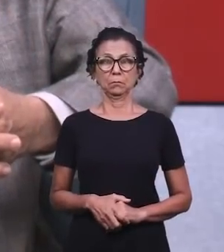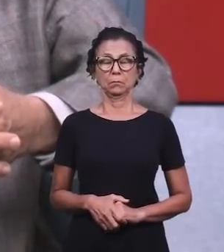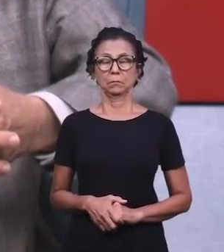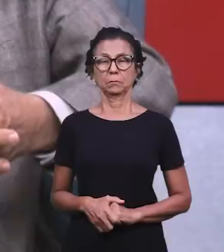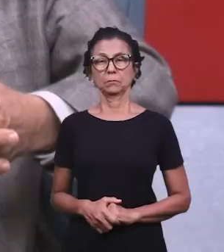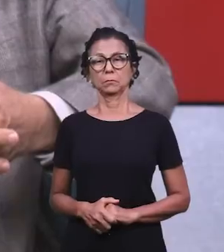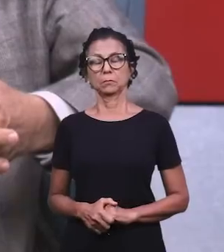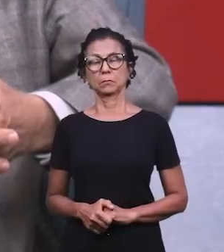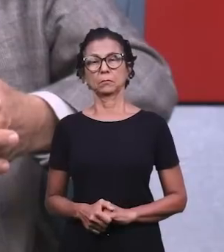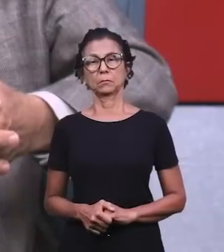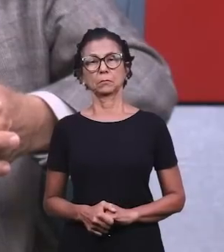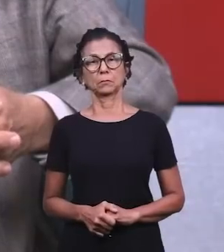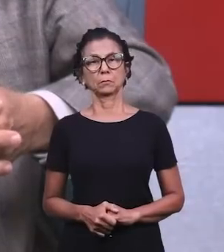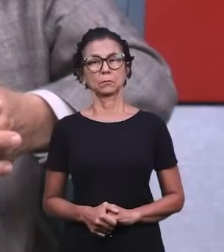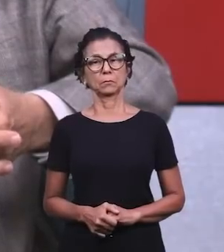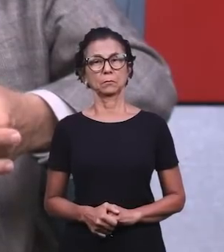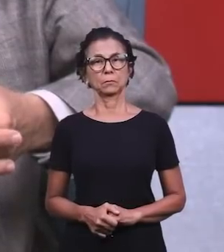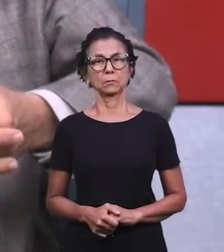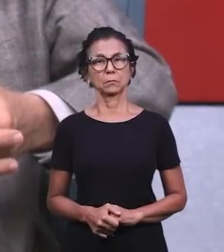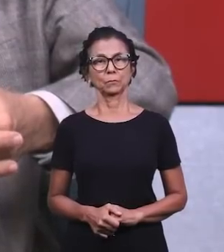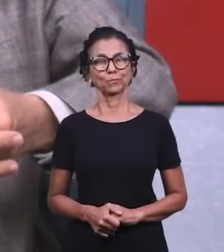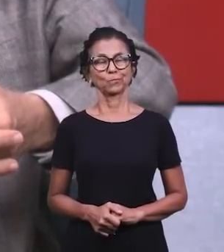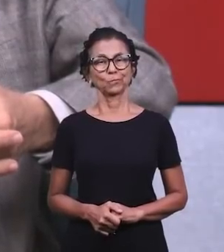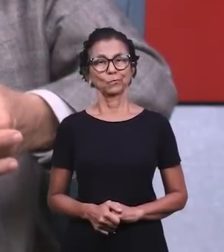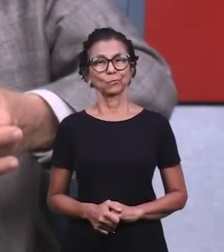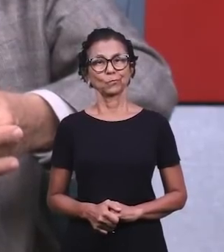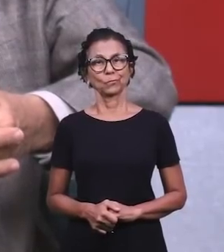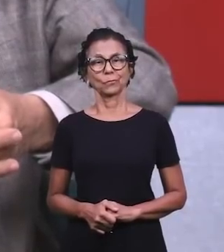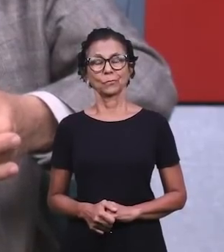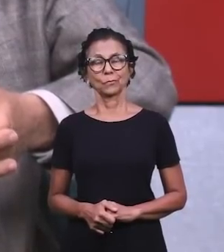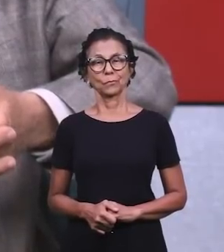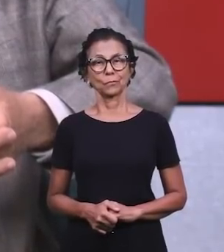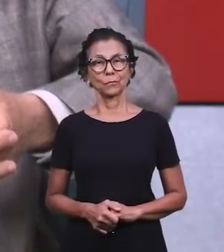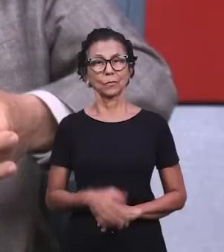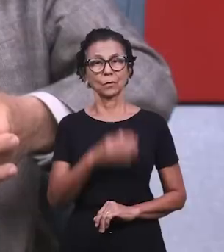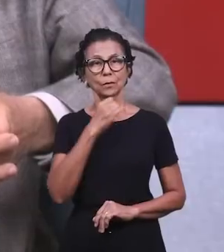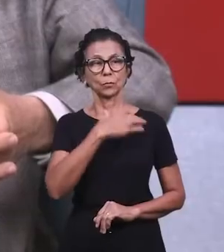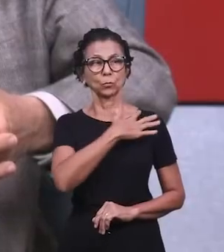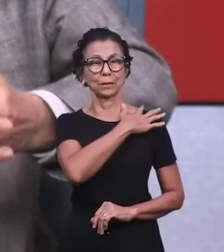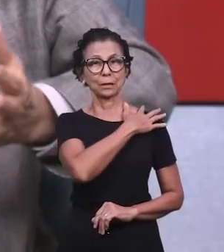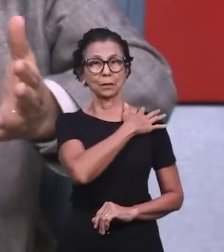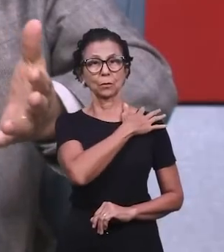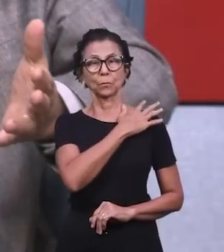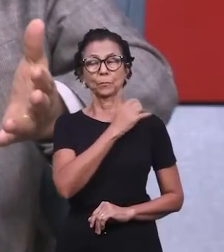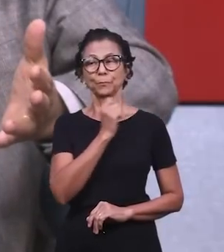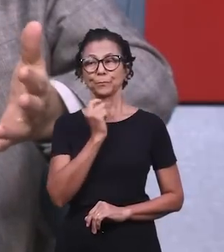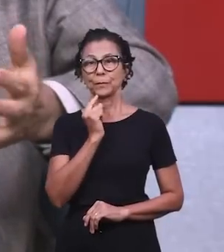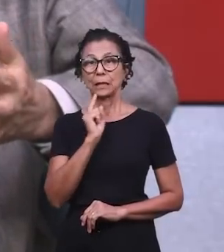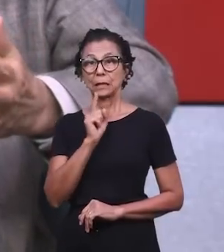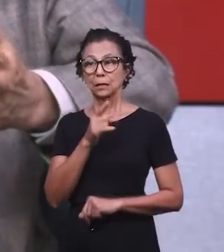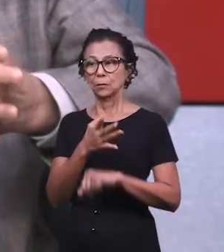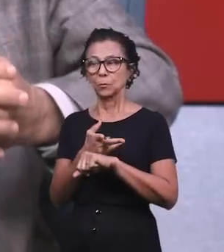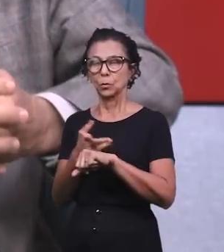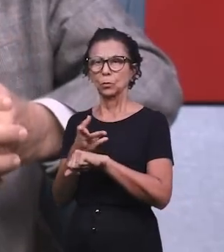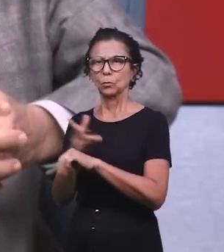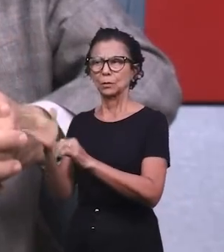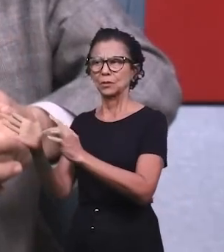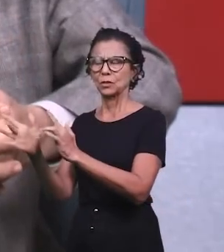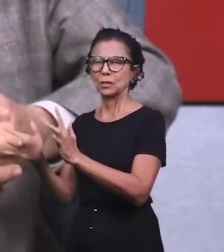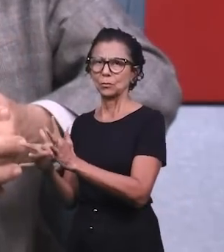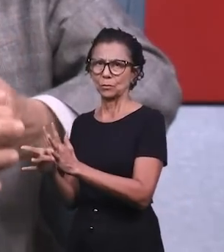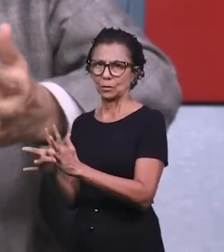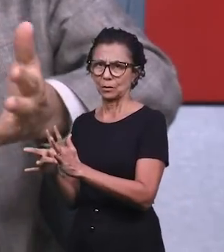condição dele, ele procura o Senhor Jesus com uma